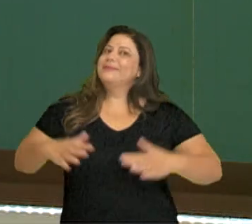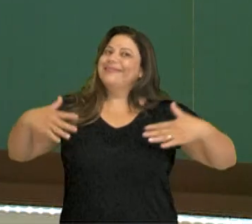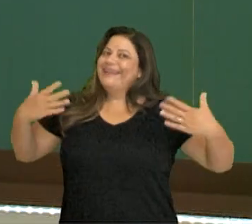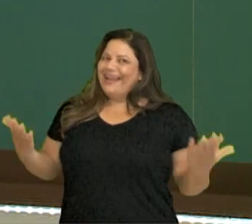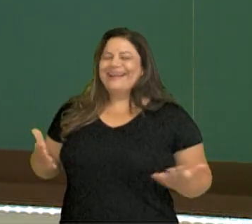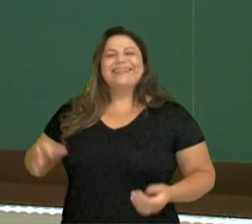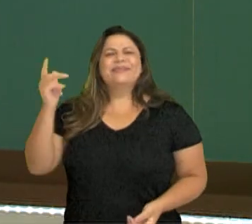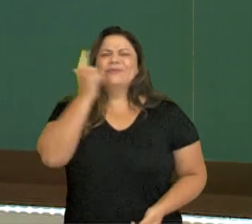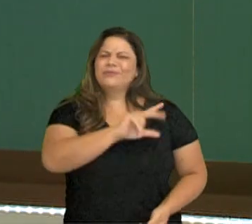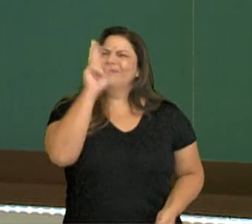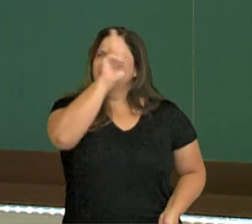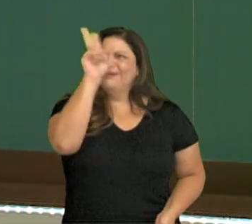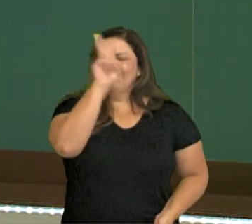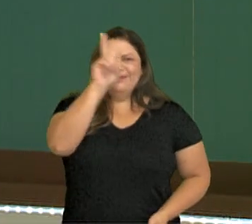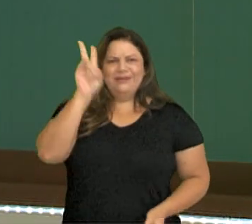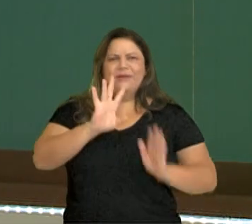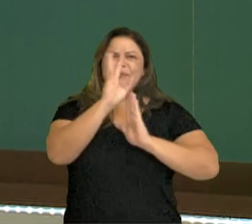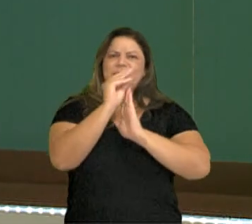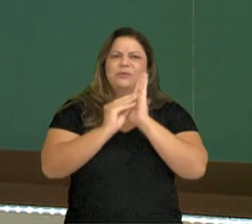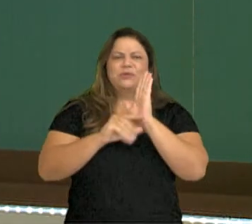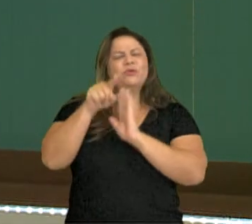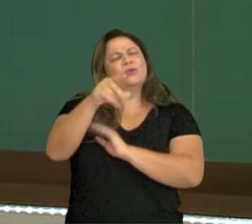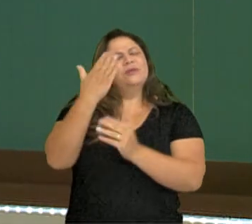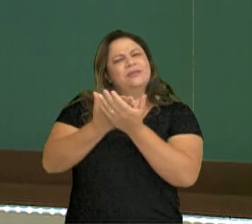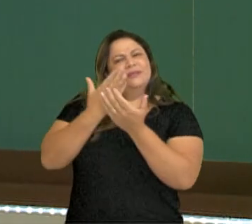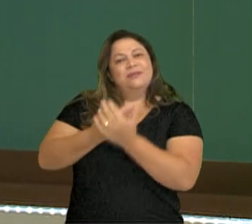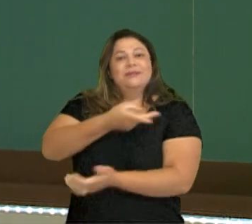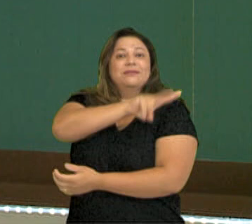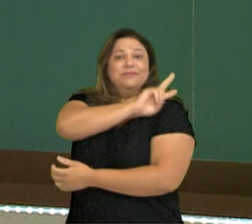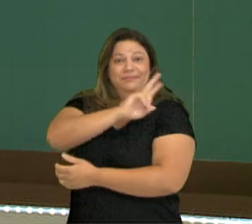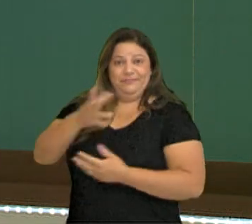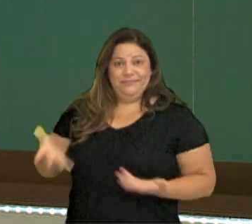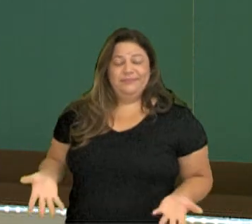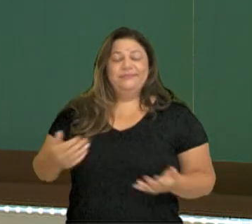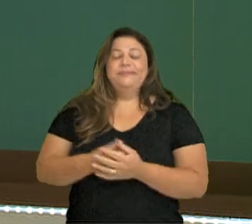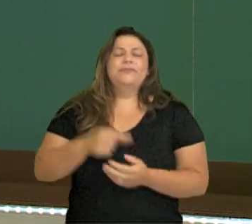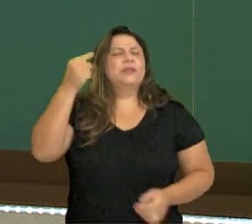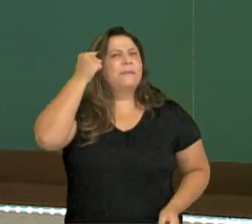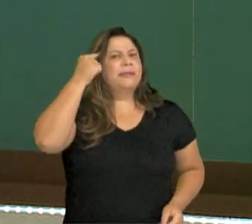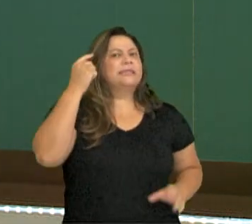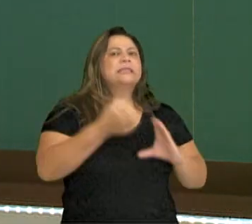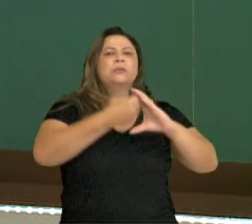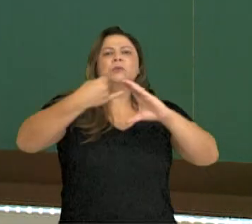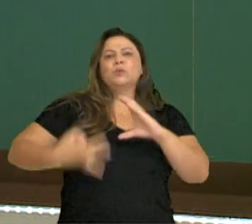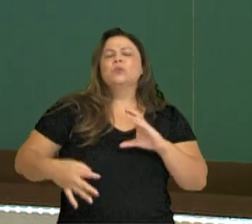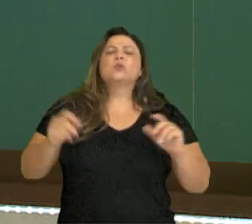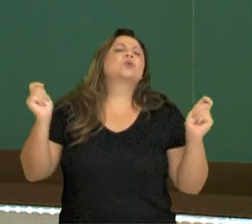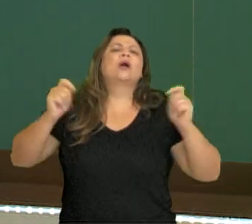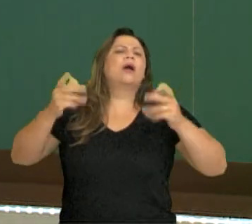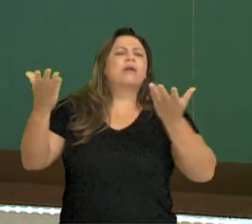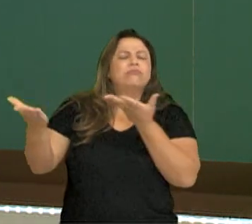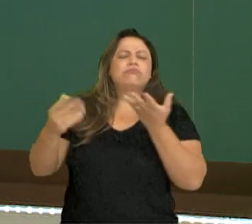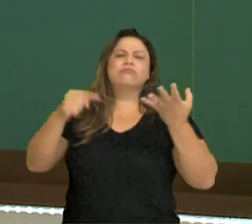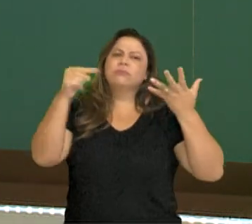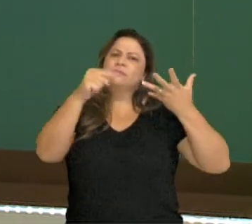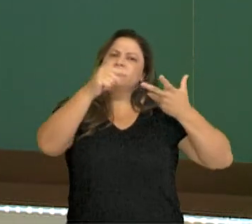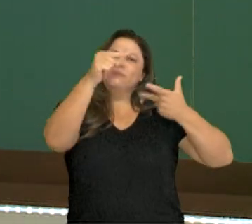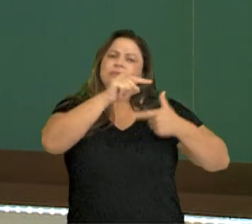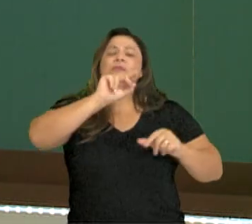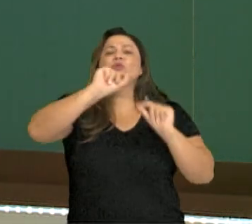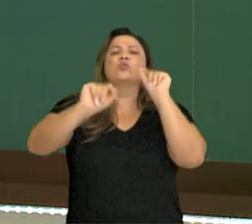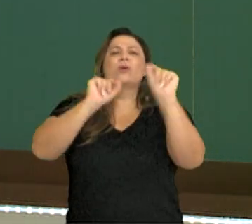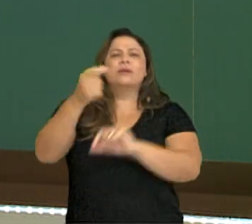aí, gente, conseguiu relembrar? Porque esse conteúdo você já estudou lá na segunda série. Vamos pensar aqui, quais são as características que estão aqui, qual delas que é da